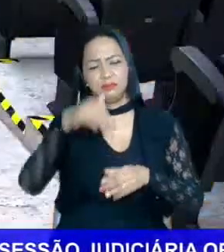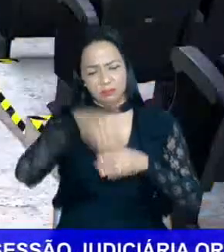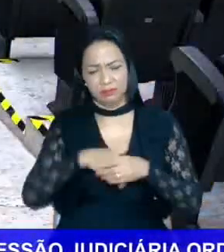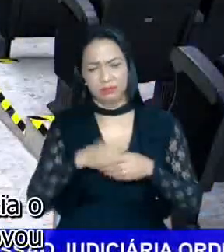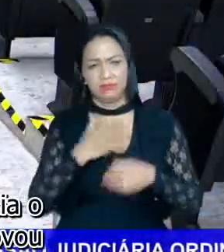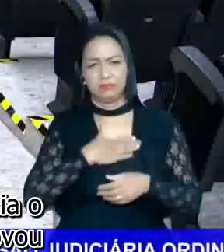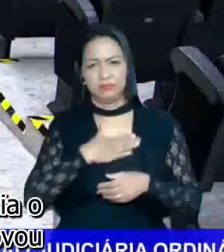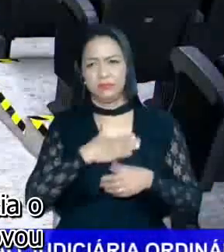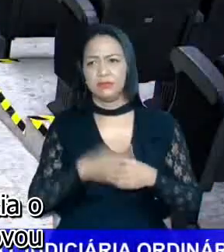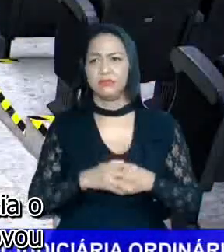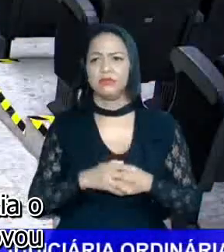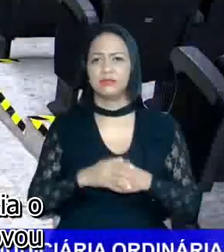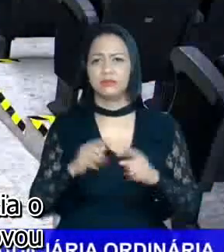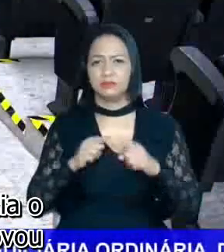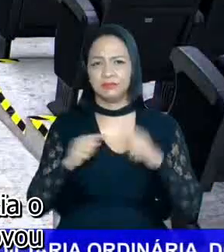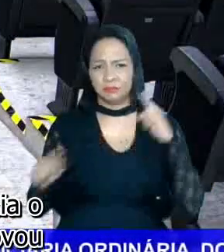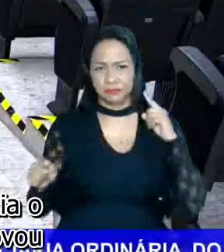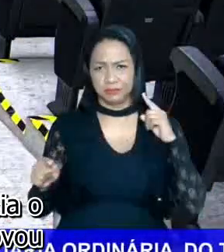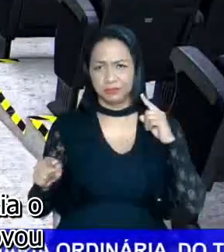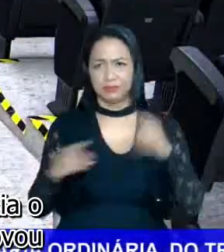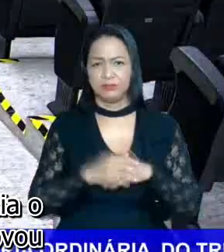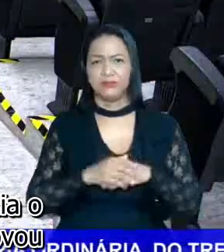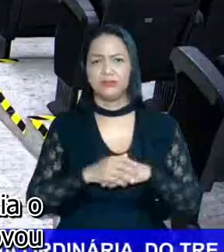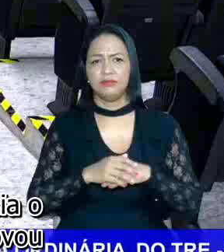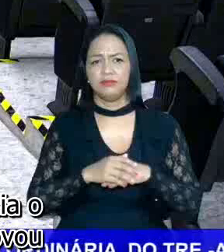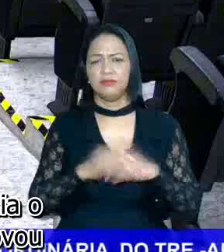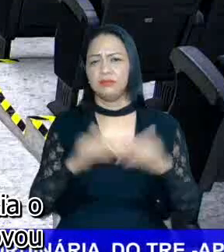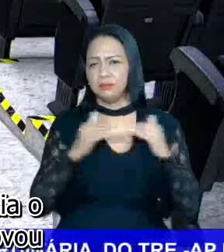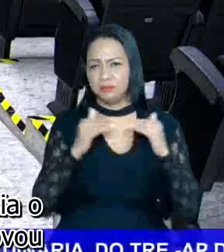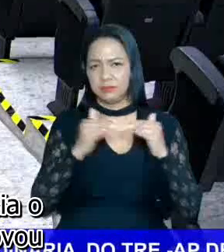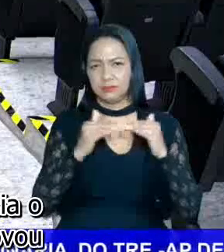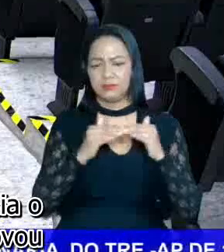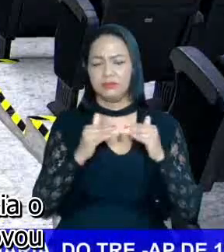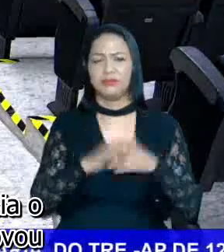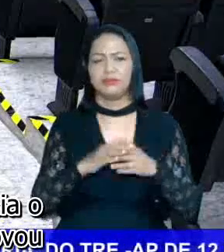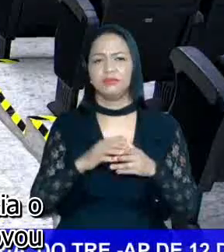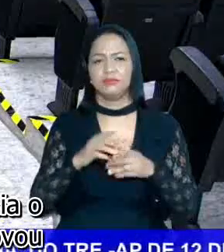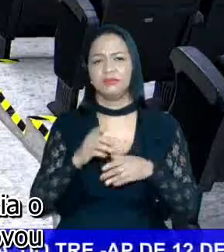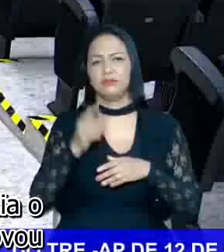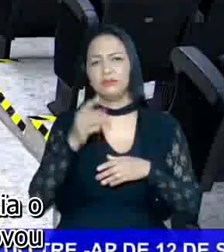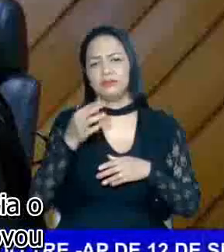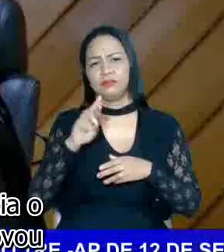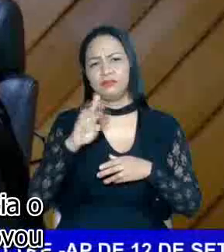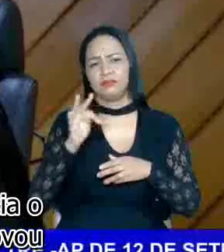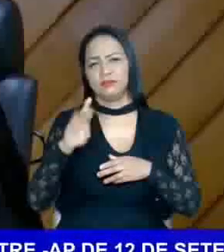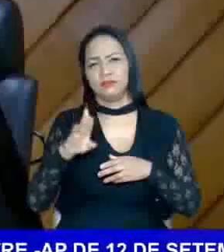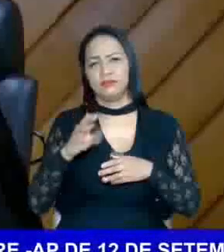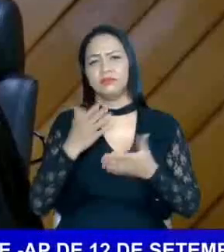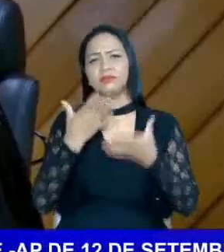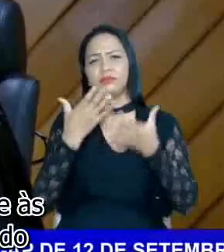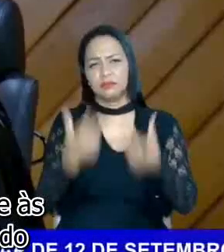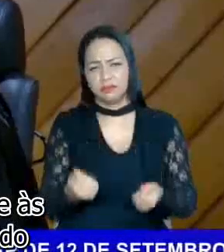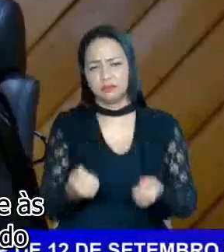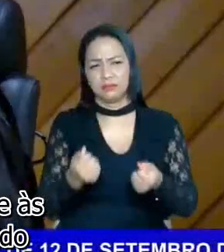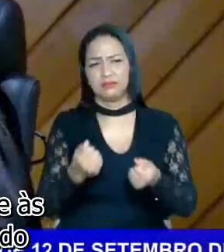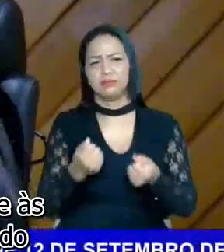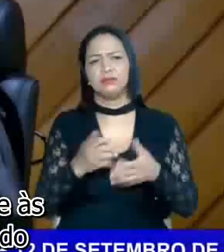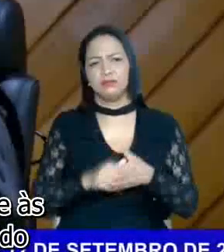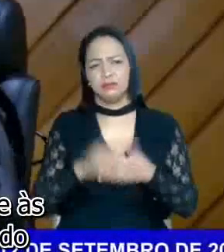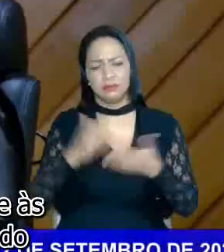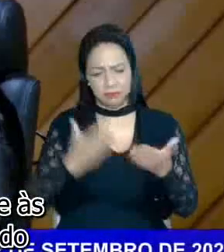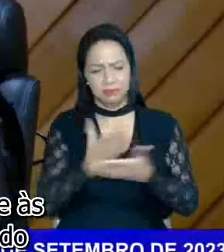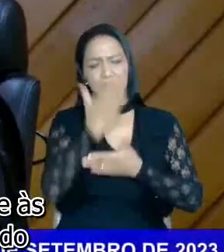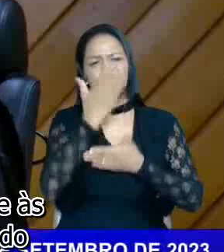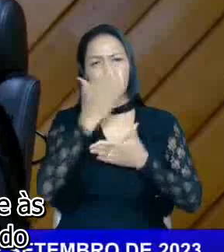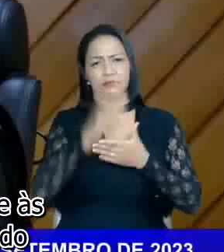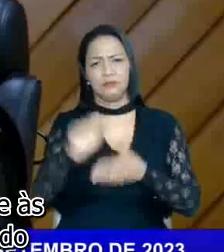voto. Imagem divergência? ampla do plenário. Todos de acordo? Anuncio o resultado. O TRE dá uma por unanimidade e aprovou a prestação Na das tela, contas de o Alan